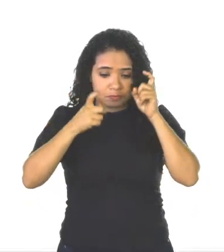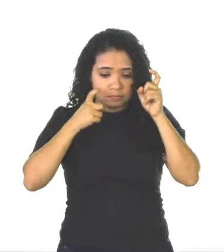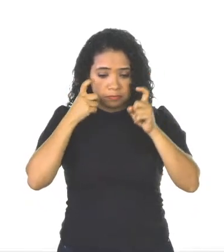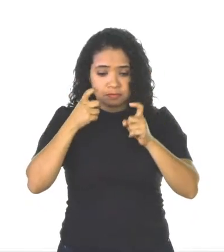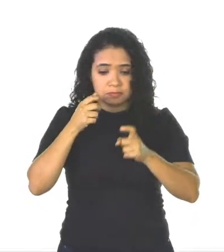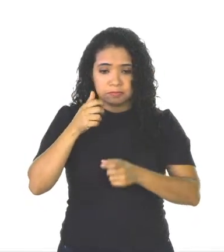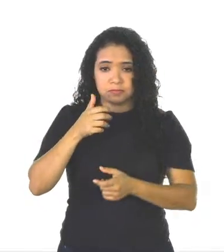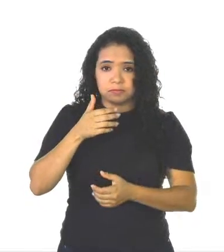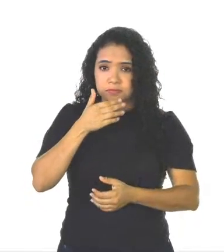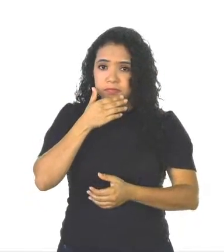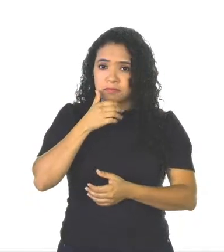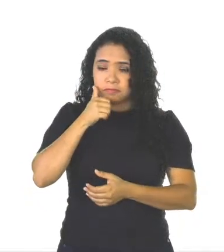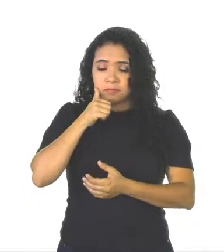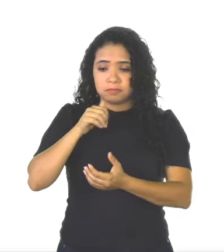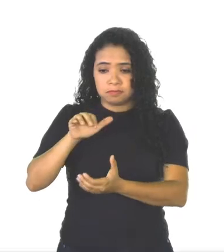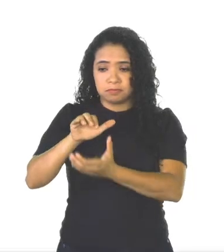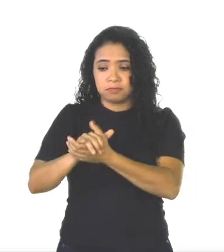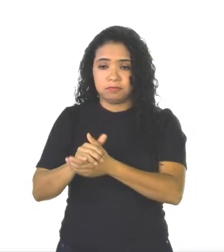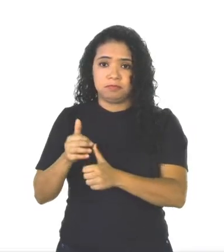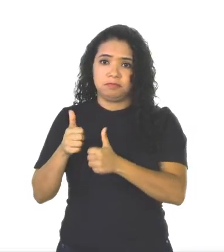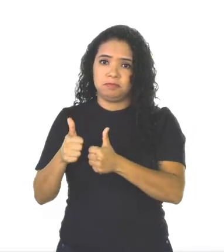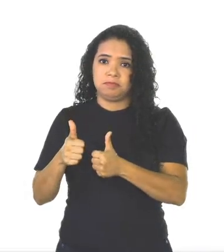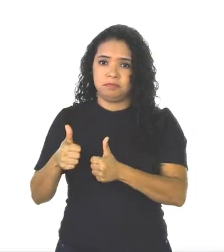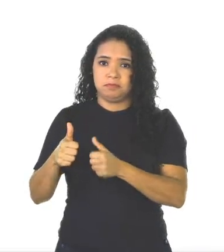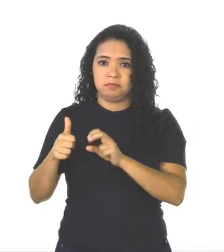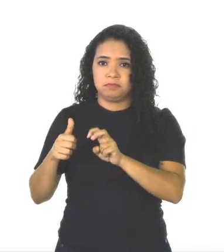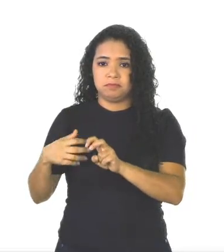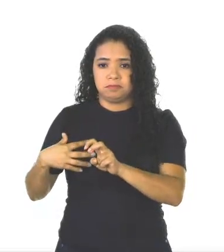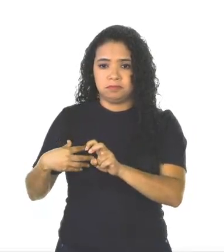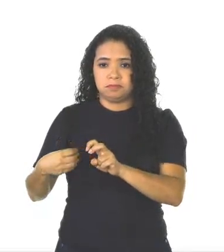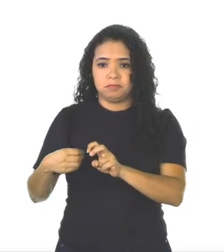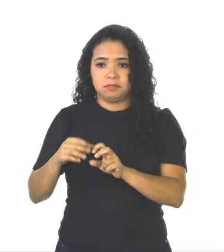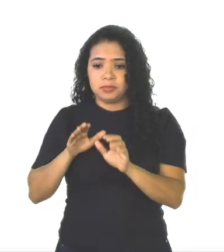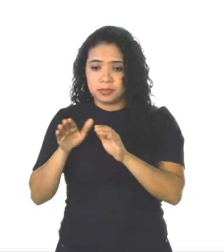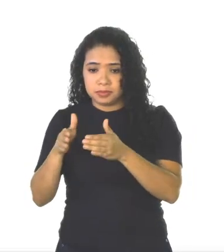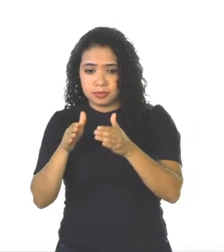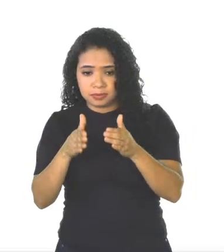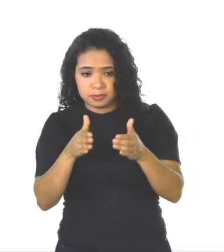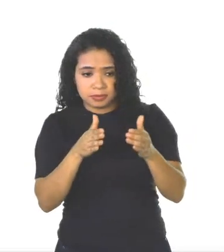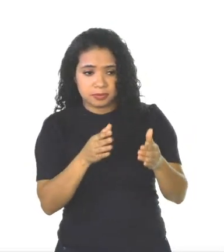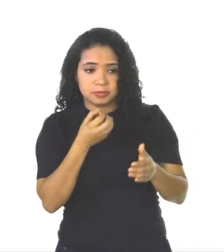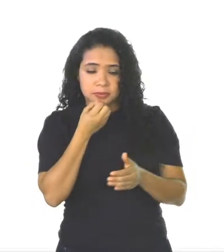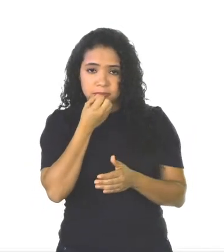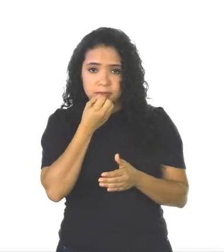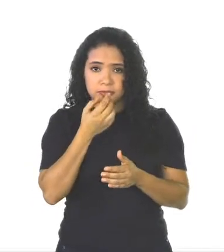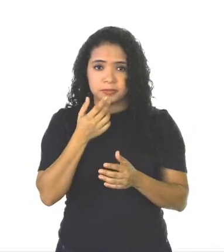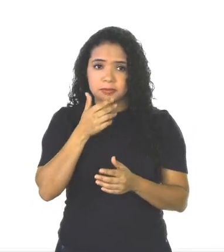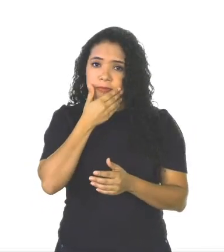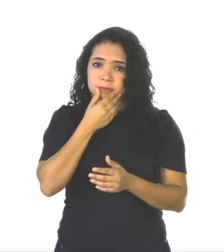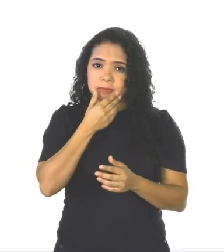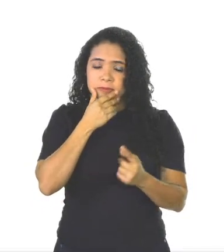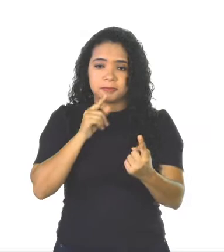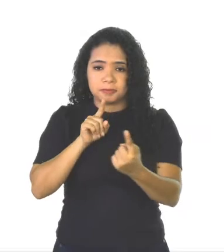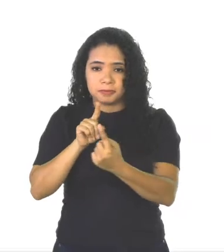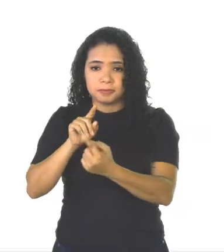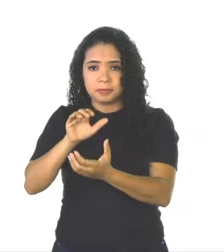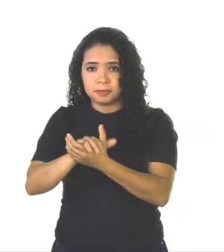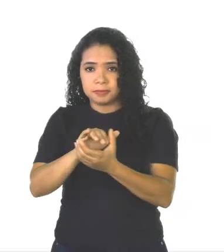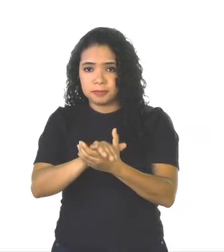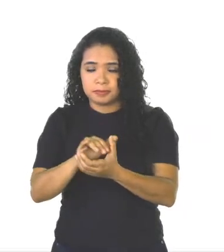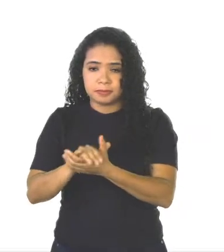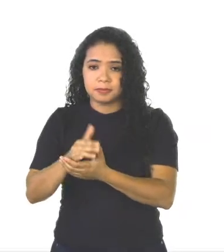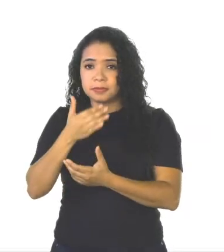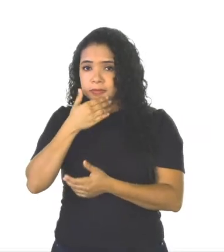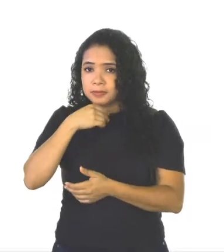5 filhas. A mãe foca a sua energia em procurar e apresentar bons genros para as meninas. O pai, por